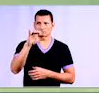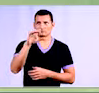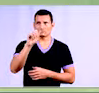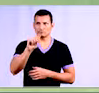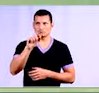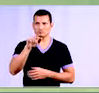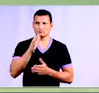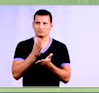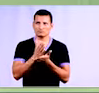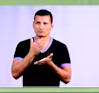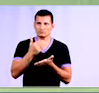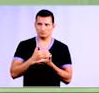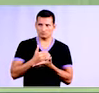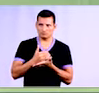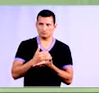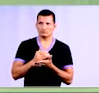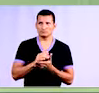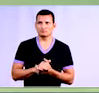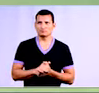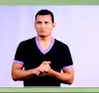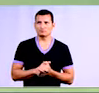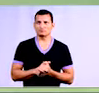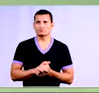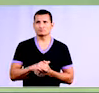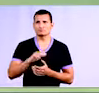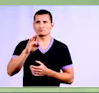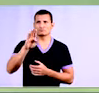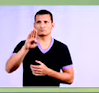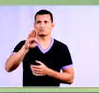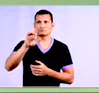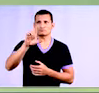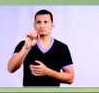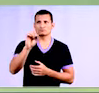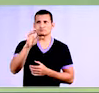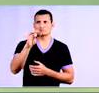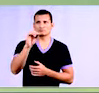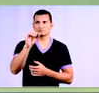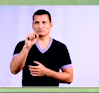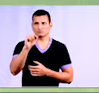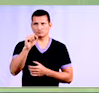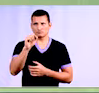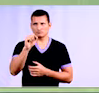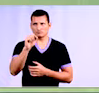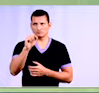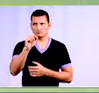é dividida em blocos de tamanho idêntico aos quadros,